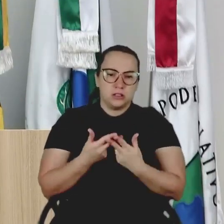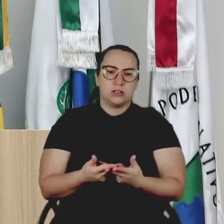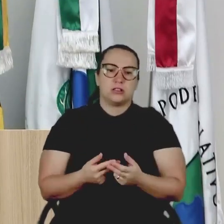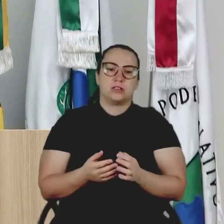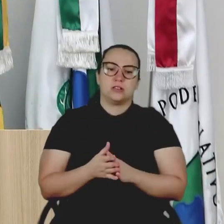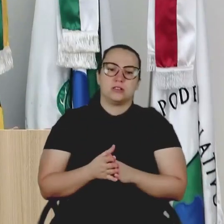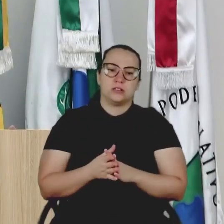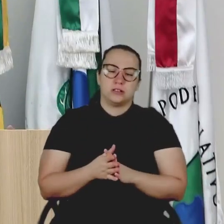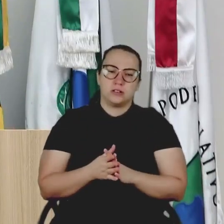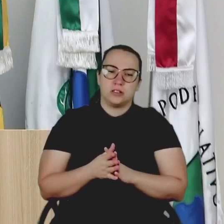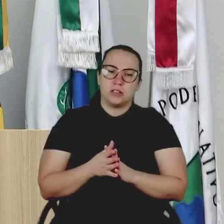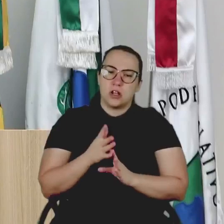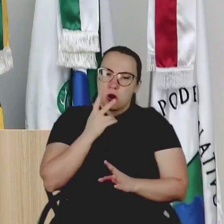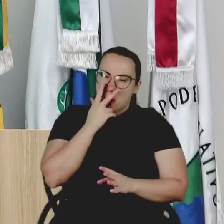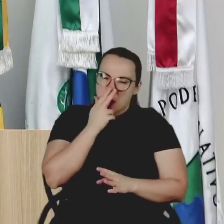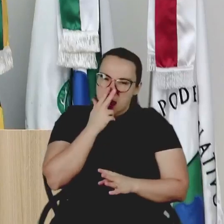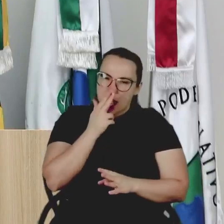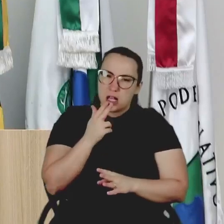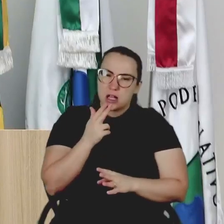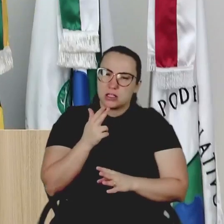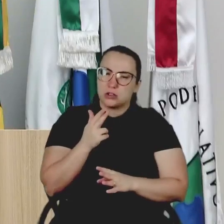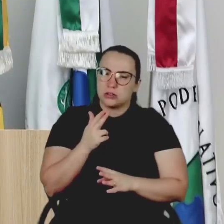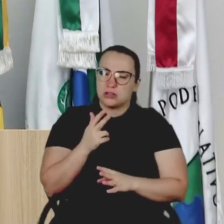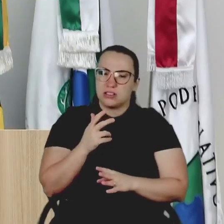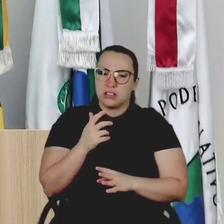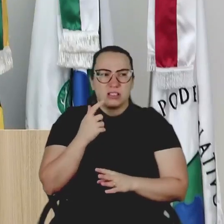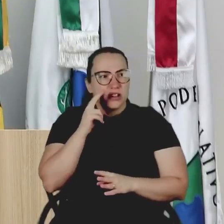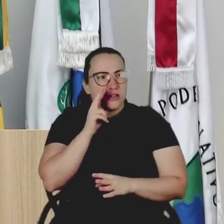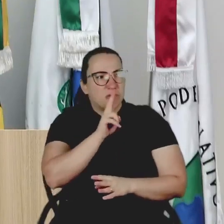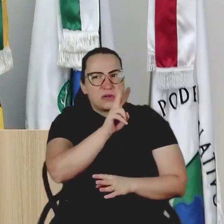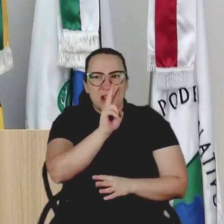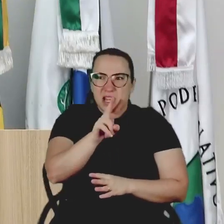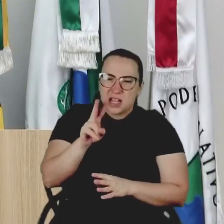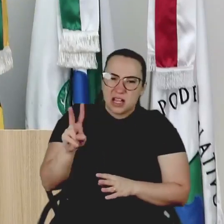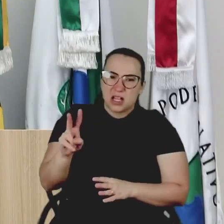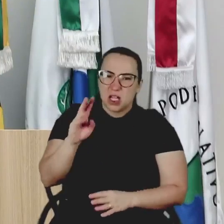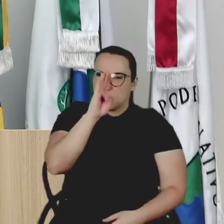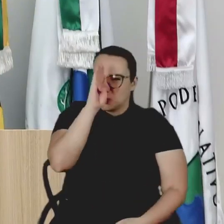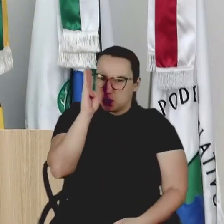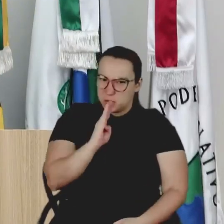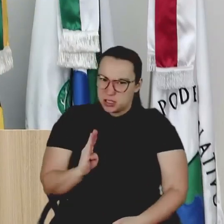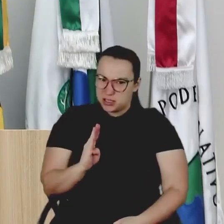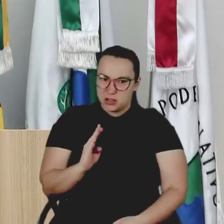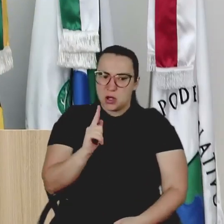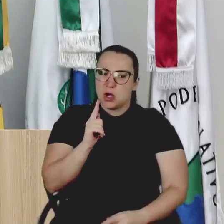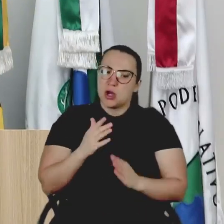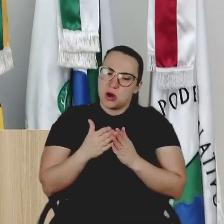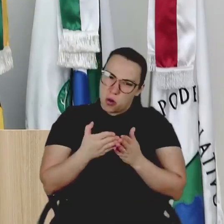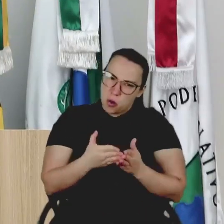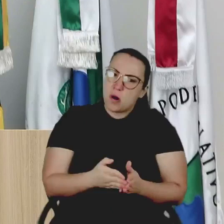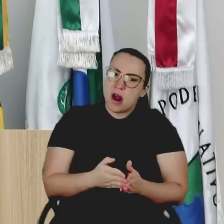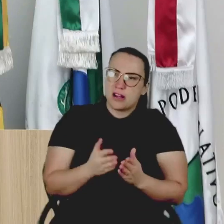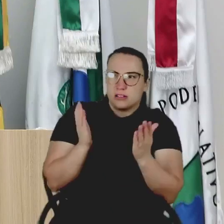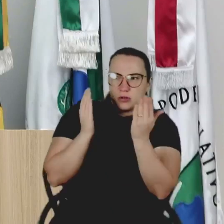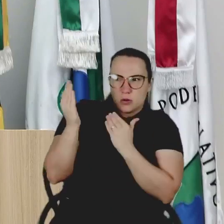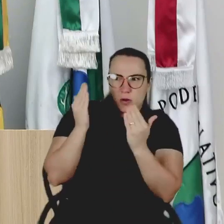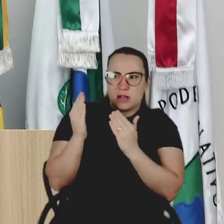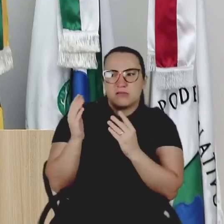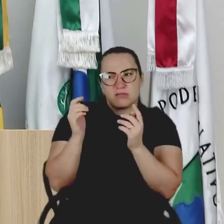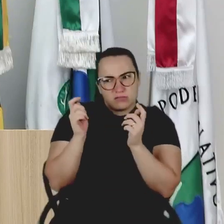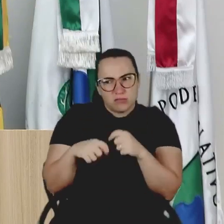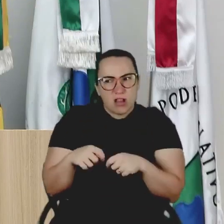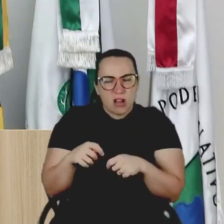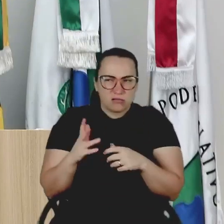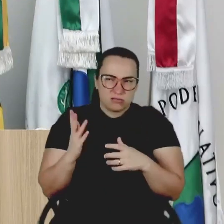das catástrofes que ocorreram no Brasil, a nossa ainda é bem contornável.